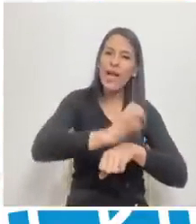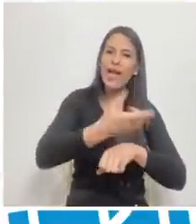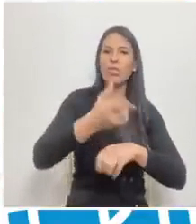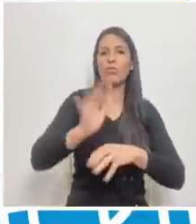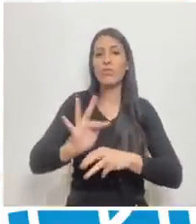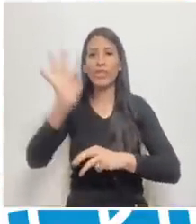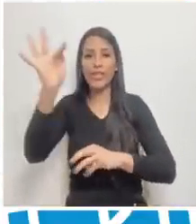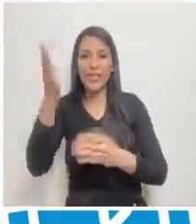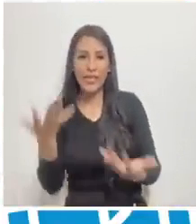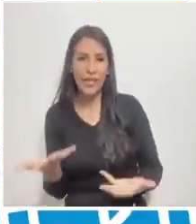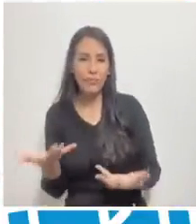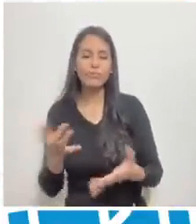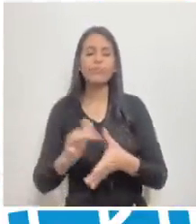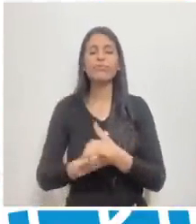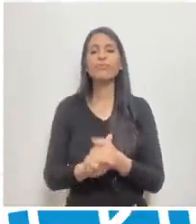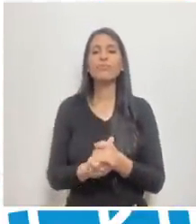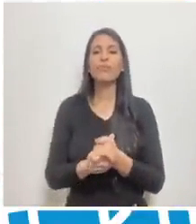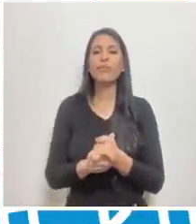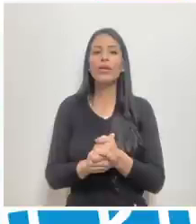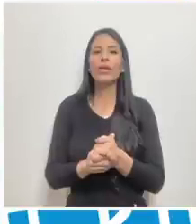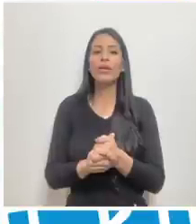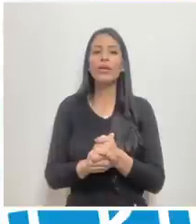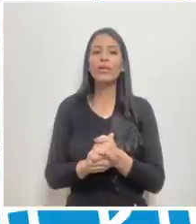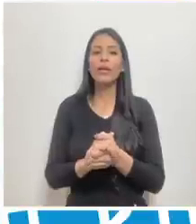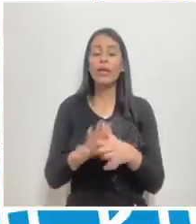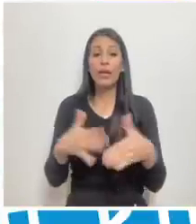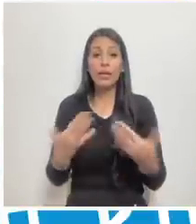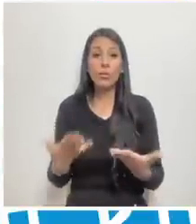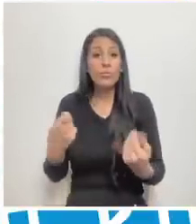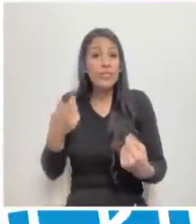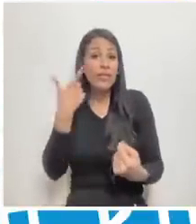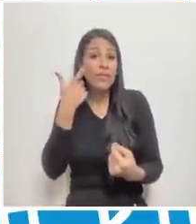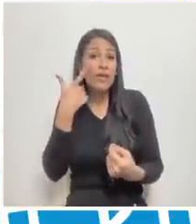Então, o que acontece aí é objetivo.